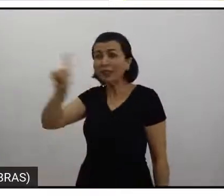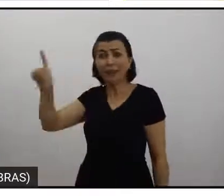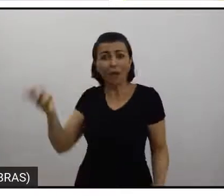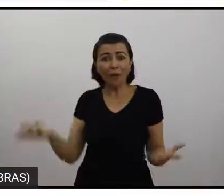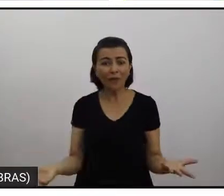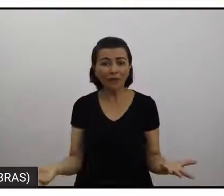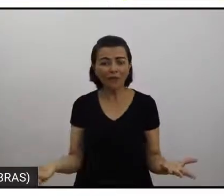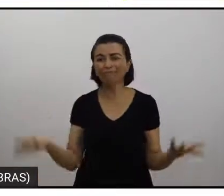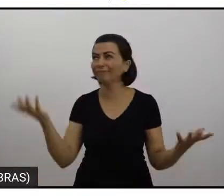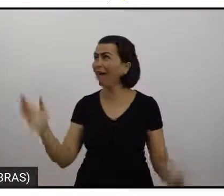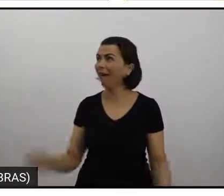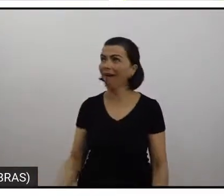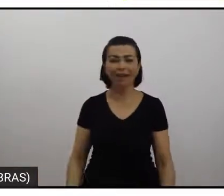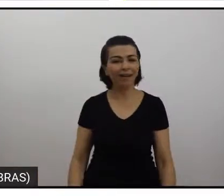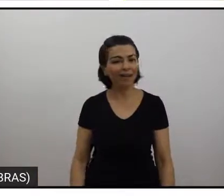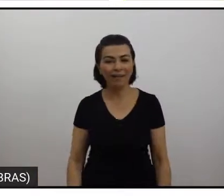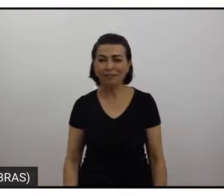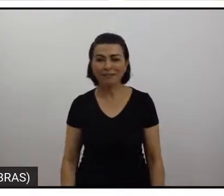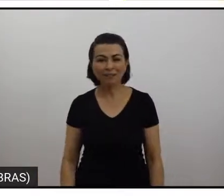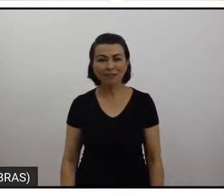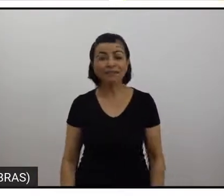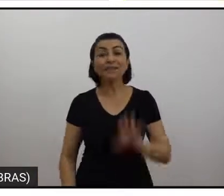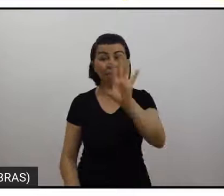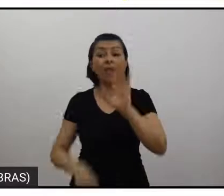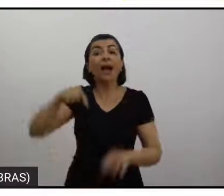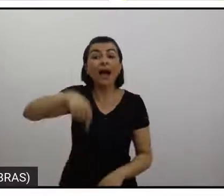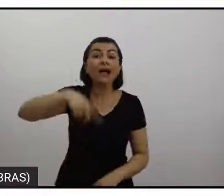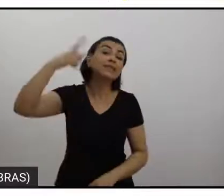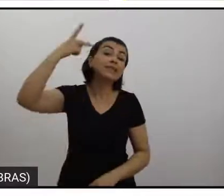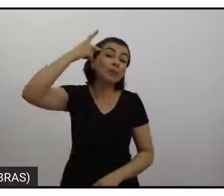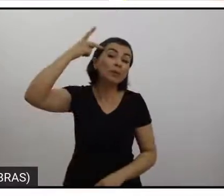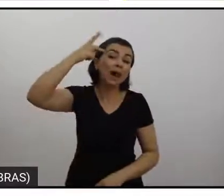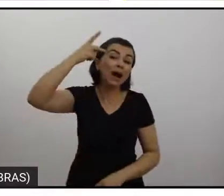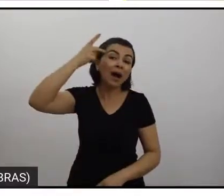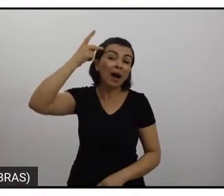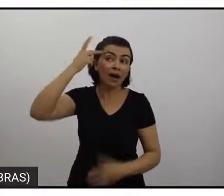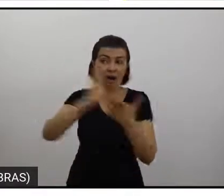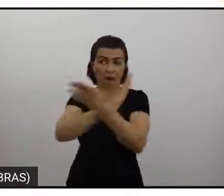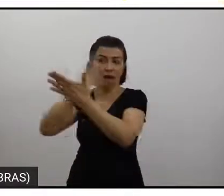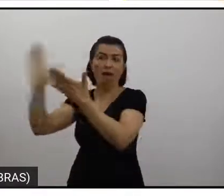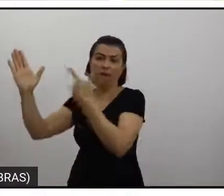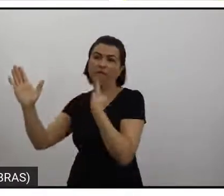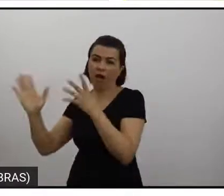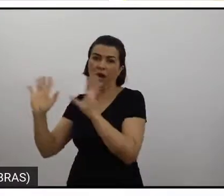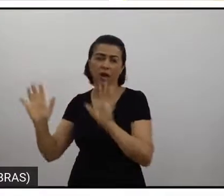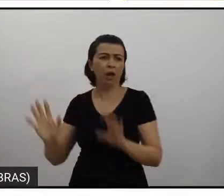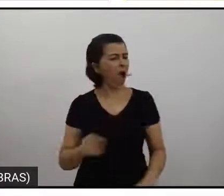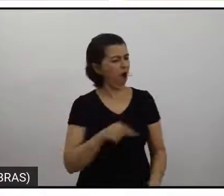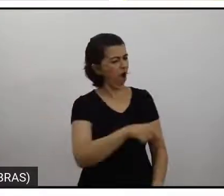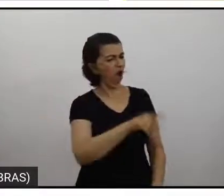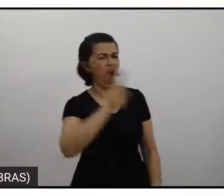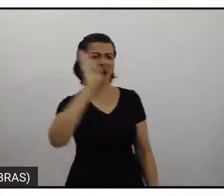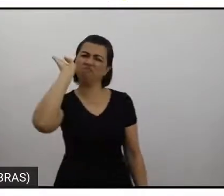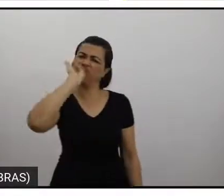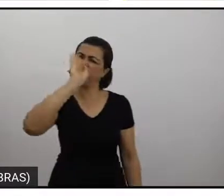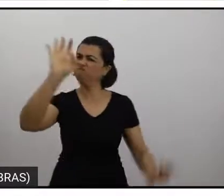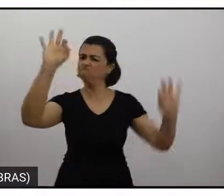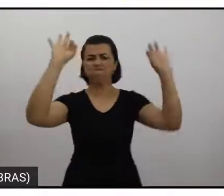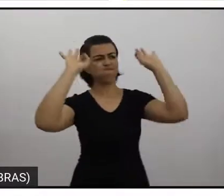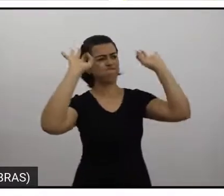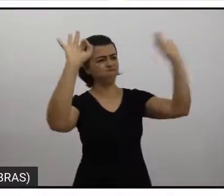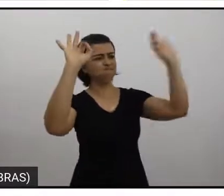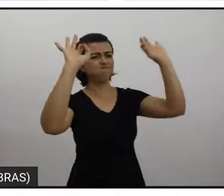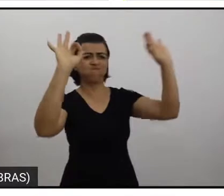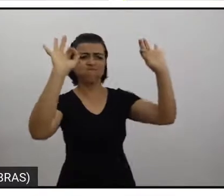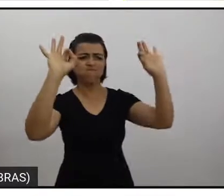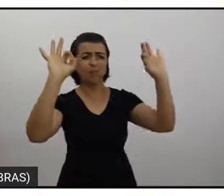em São Paulo, as pessoas falavam assim, genial, mas isso é o Rio de Janeiro, né? Aí eu fui com esse trabalho para Buenos Aires. Aí